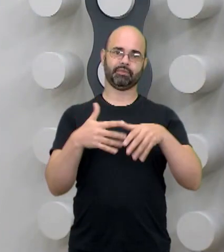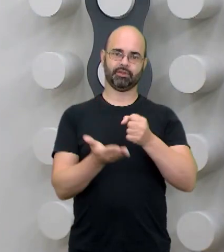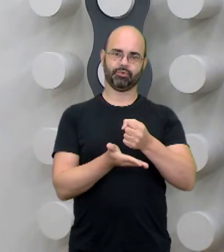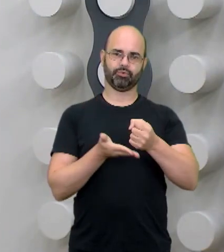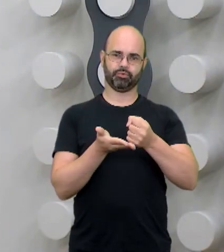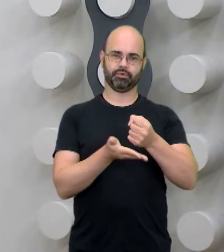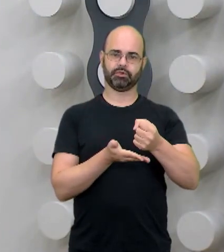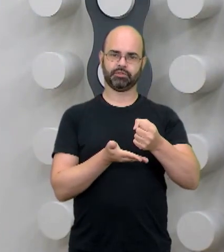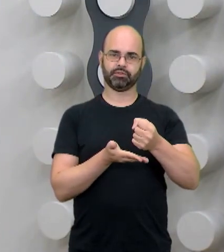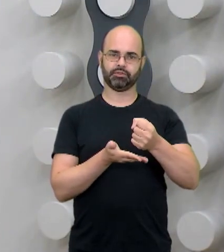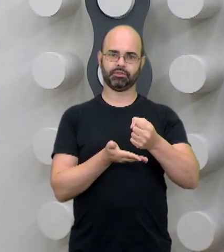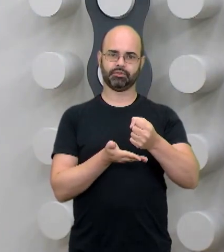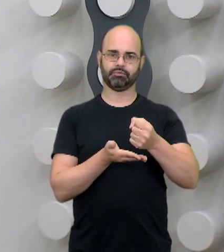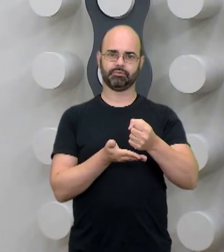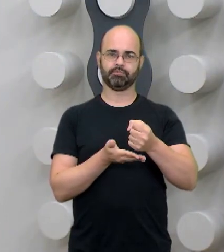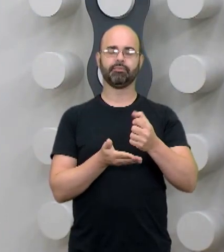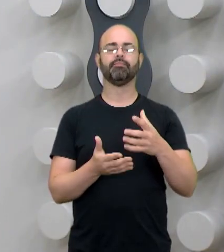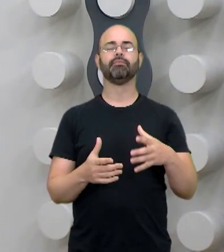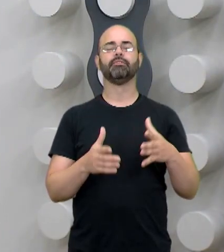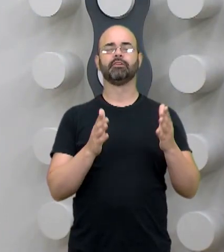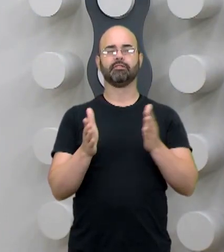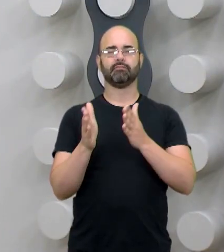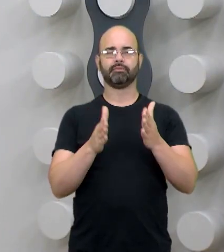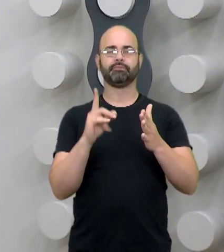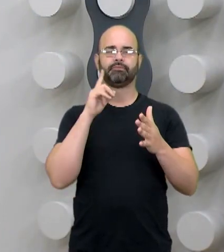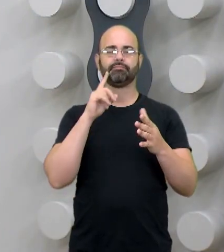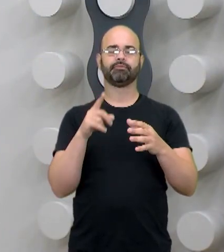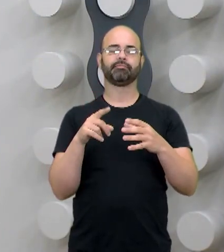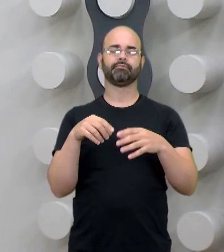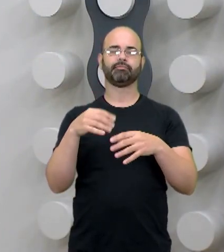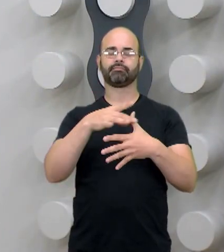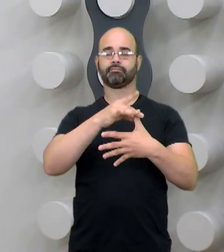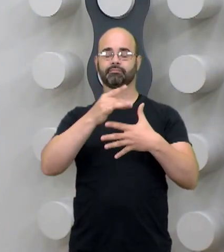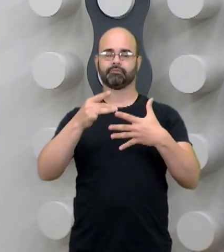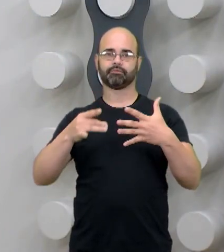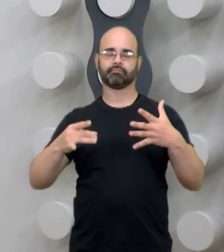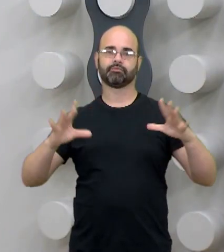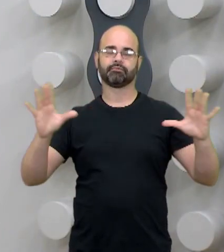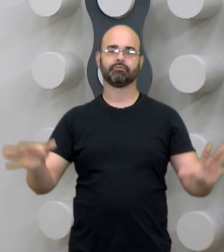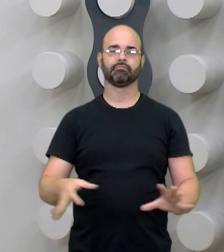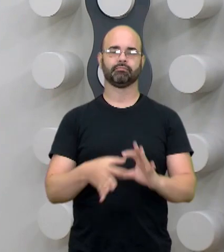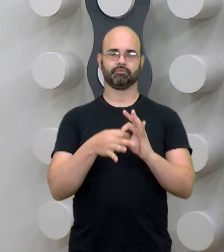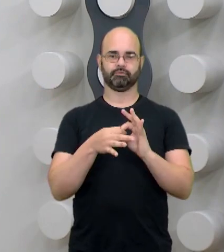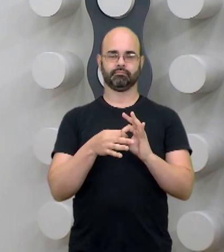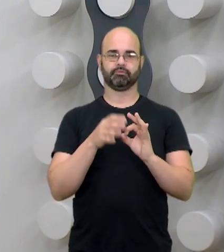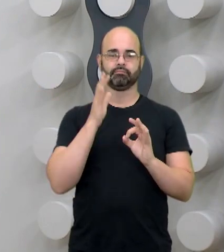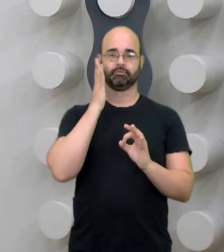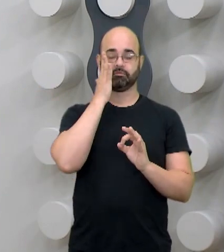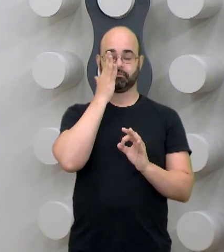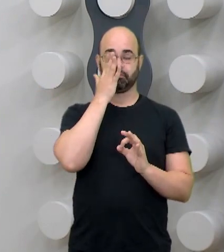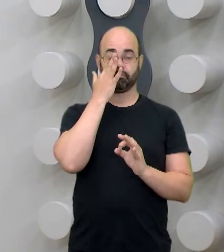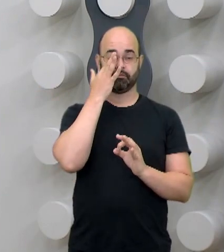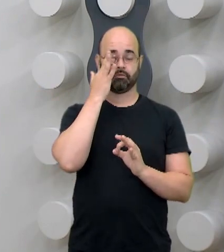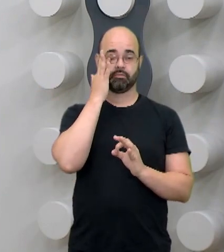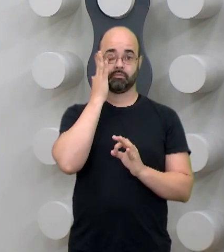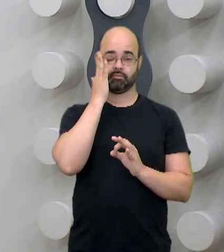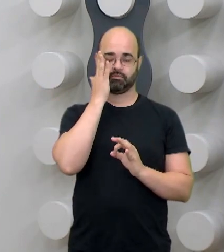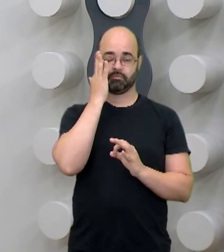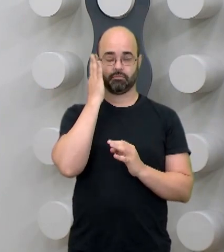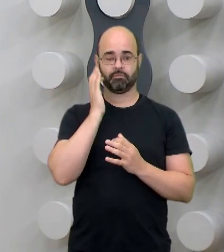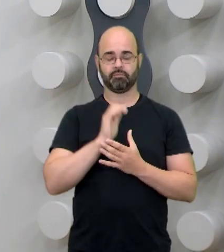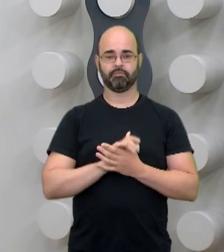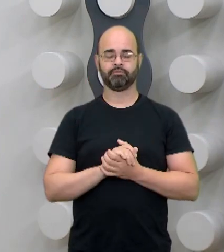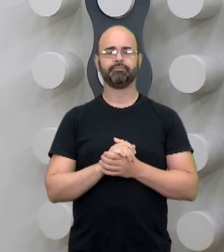daquela parte que integra os componentes, né? Qual é o objetivo, né, de integrar os componentes? É que o estudante